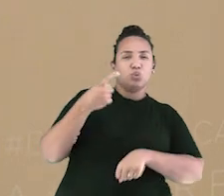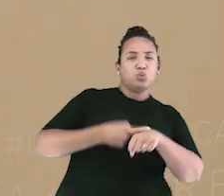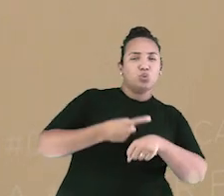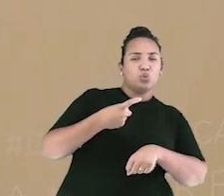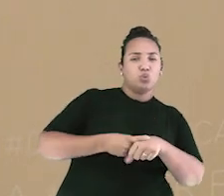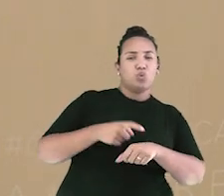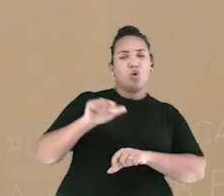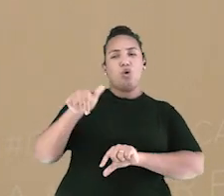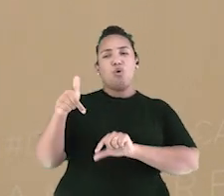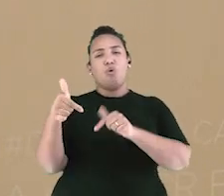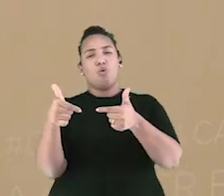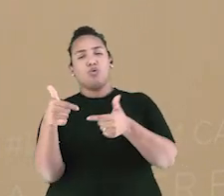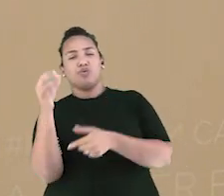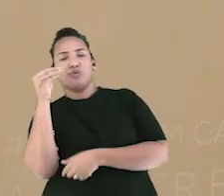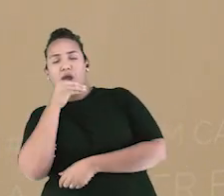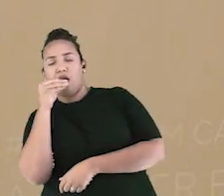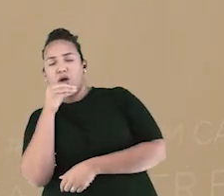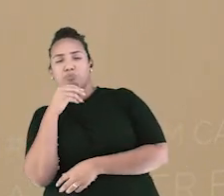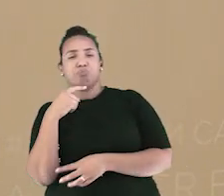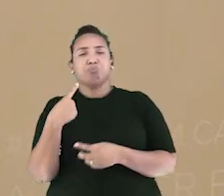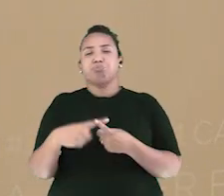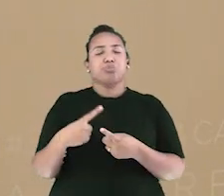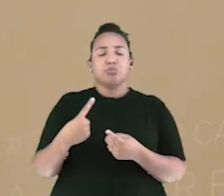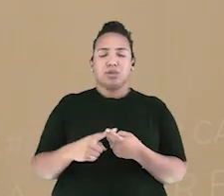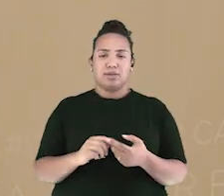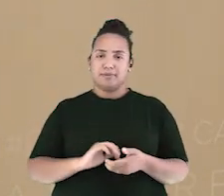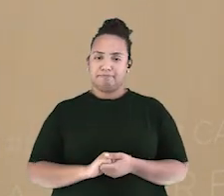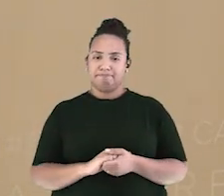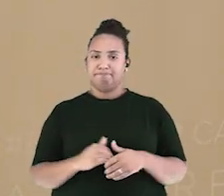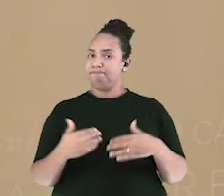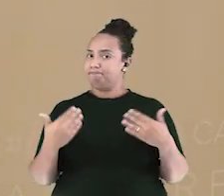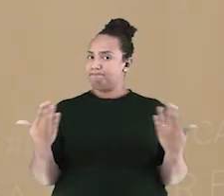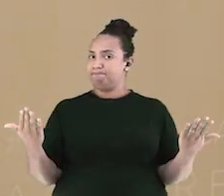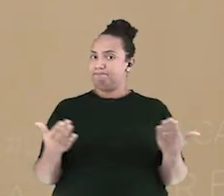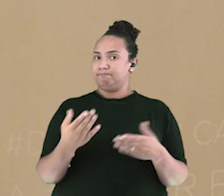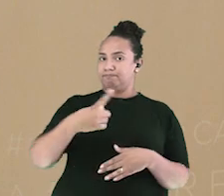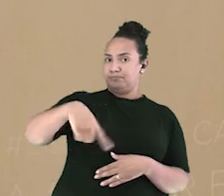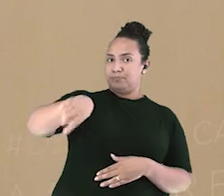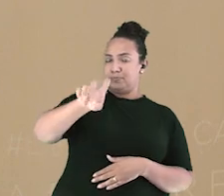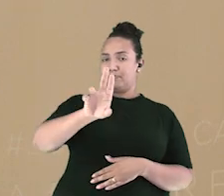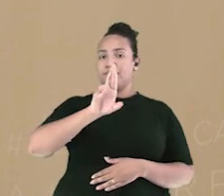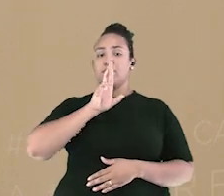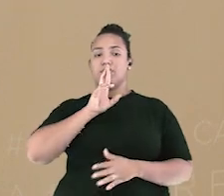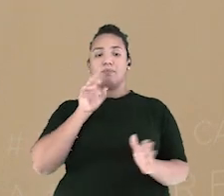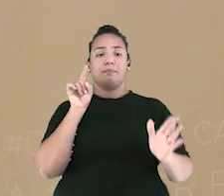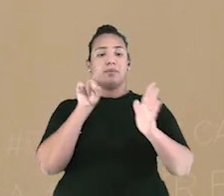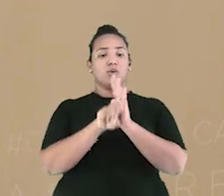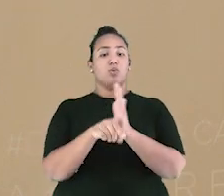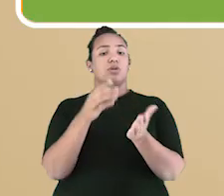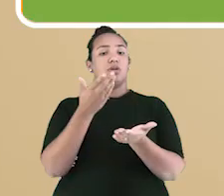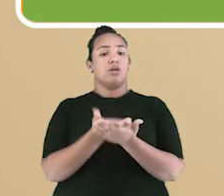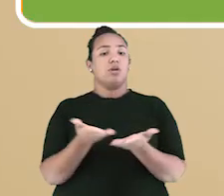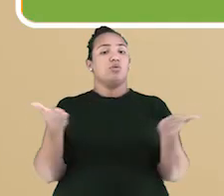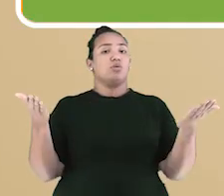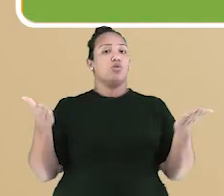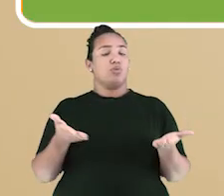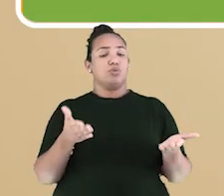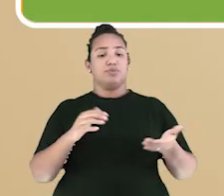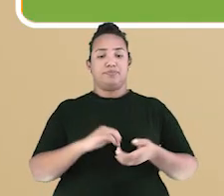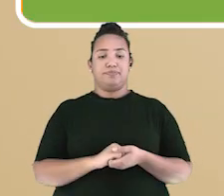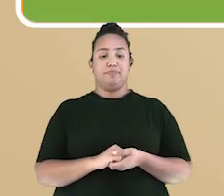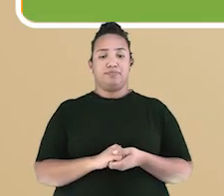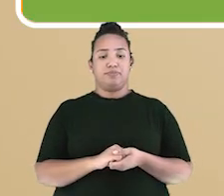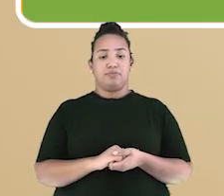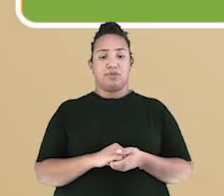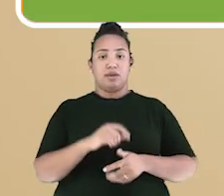que outros? Certo? Então, me responda em seu caderno a pergunta da aula de hoje. Qual é a